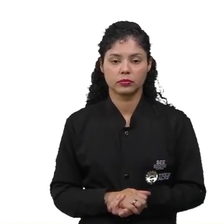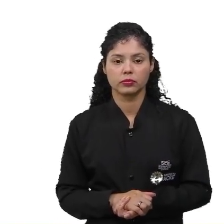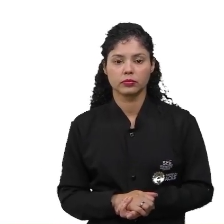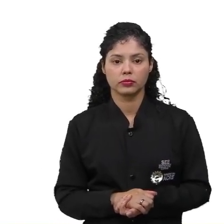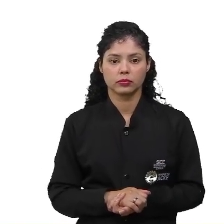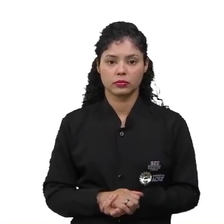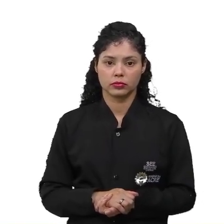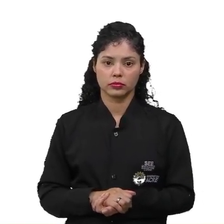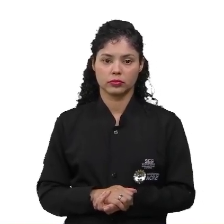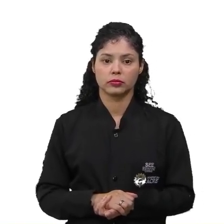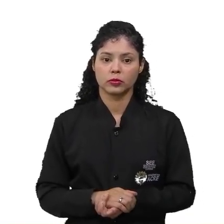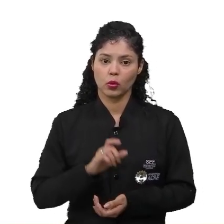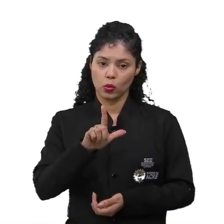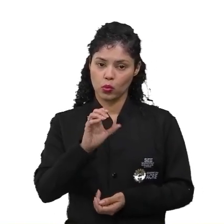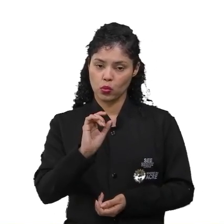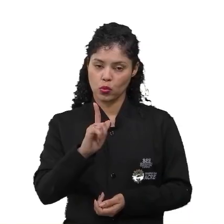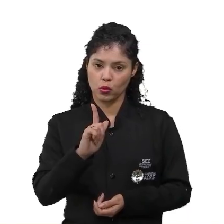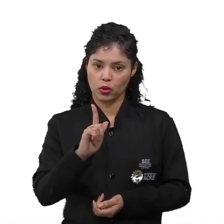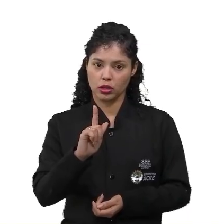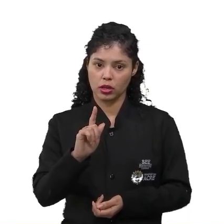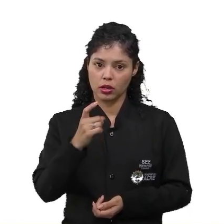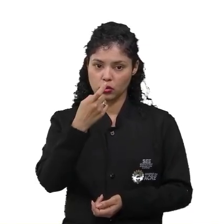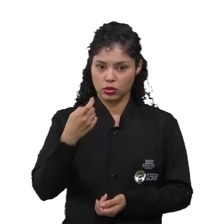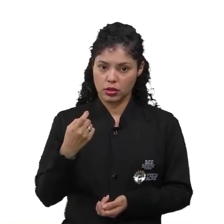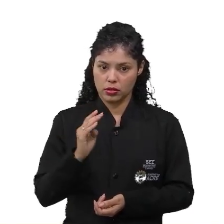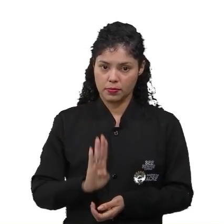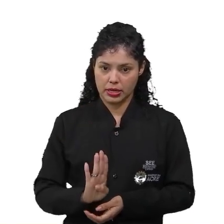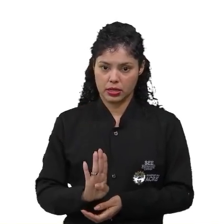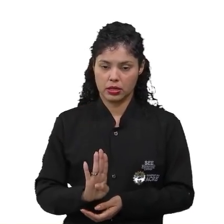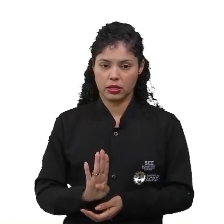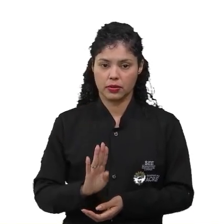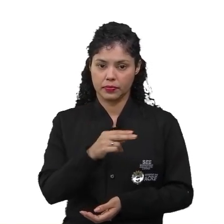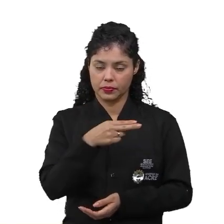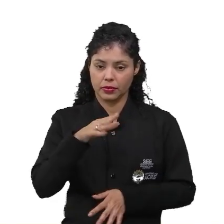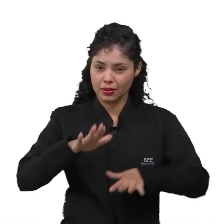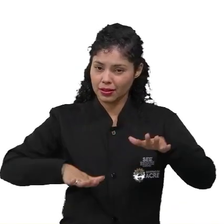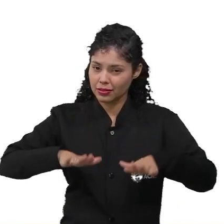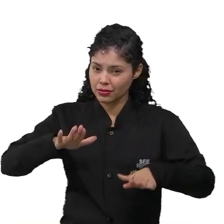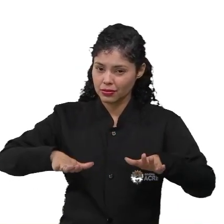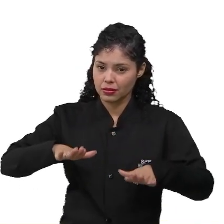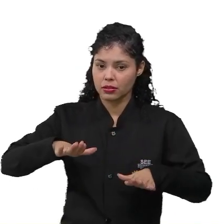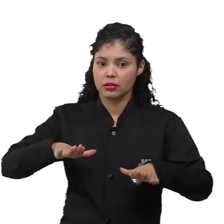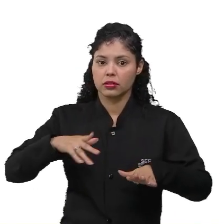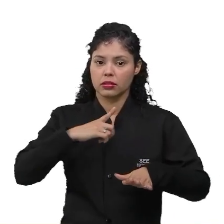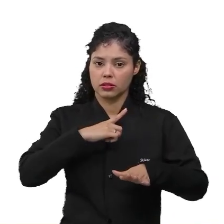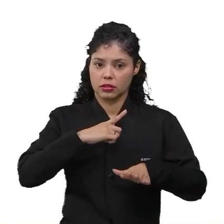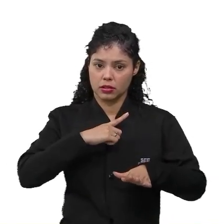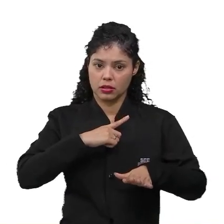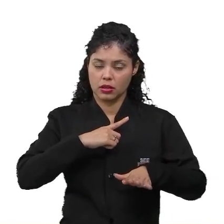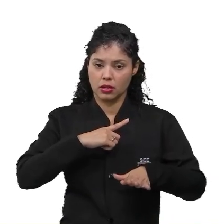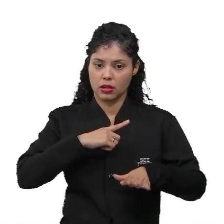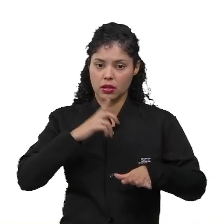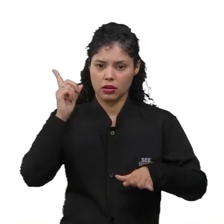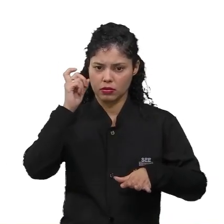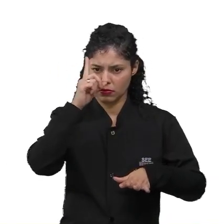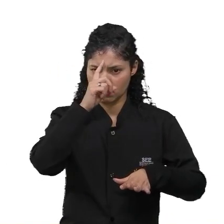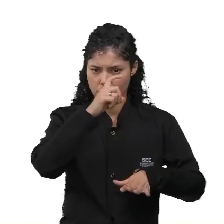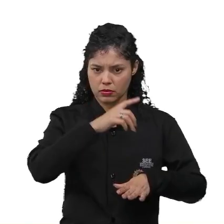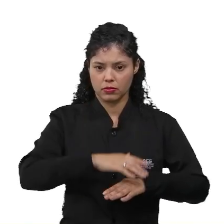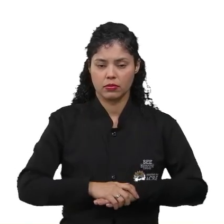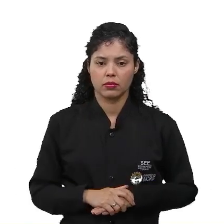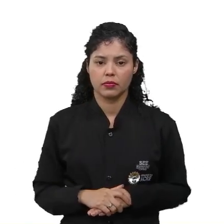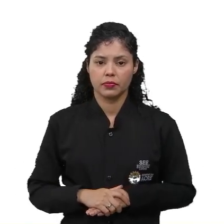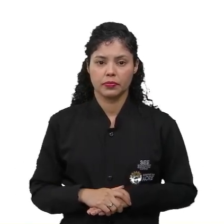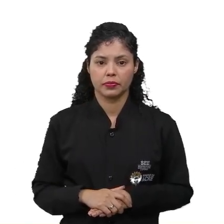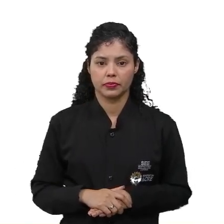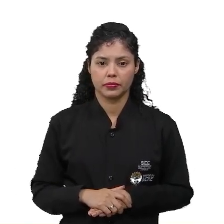pegue o log de x na base b. Às vezes você está com uma expressão que é muito complicada.